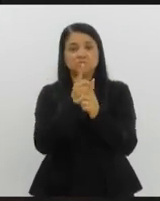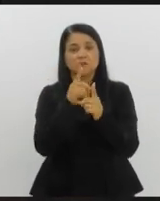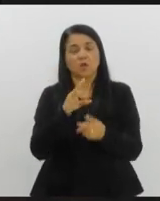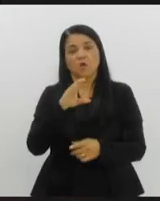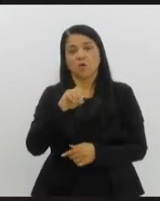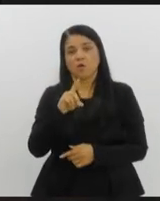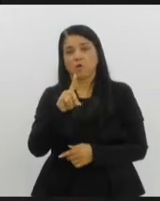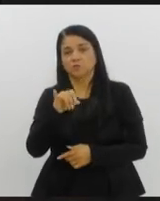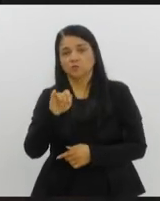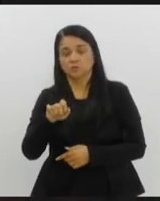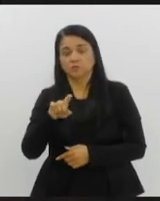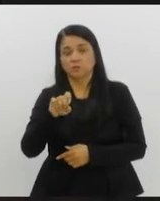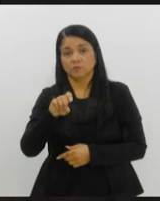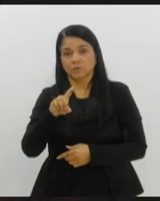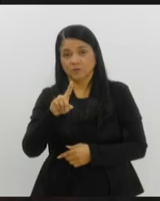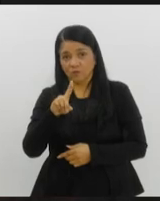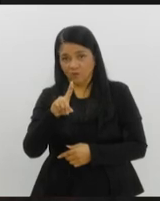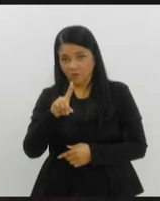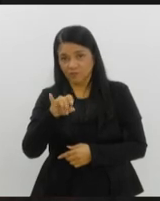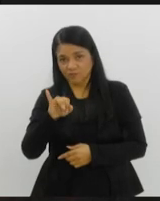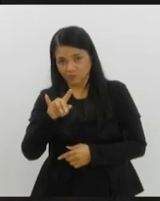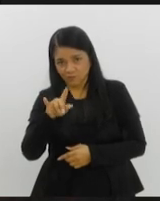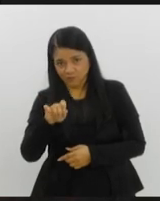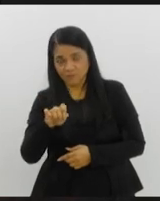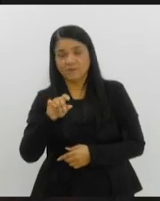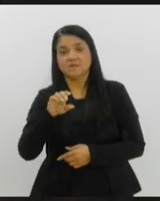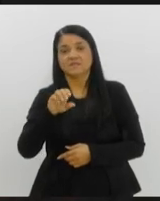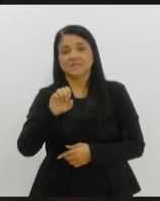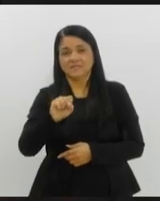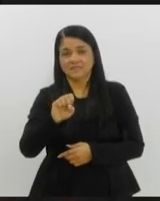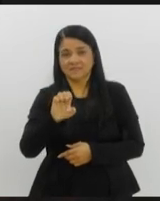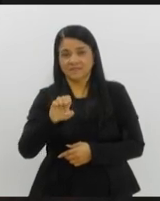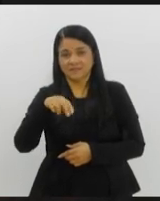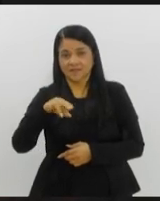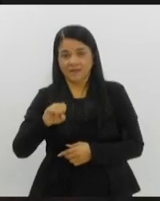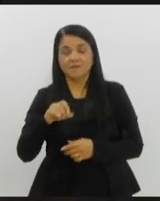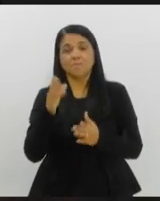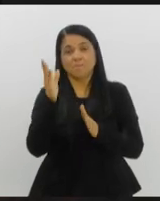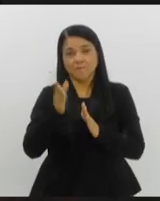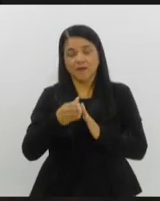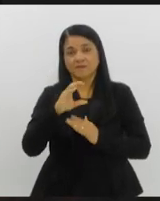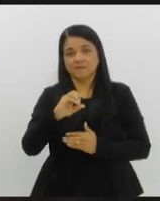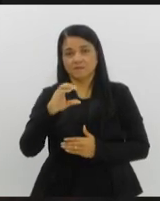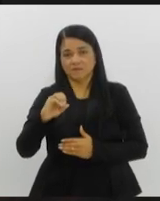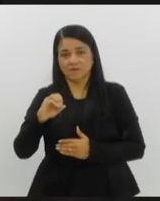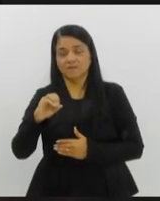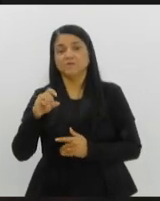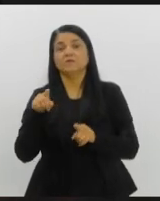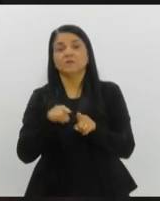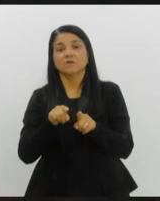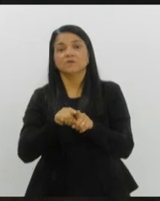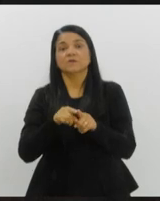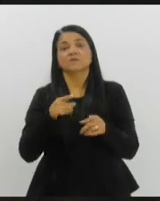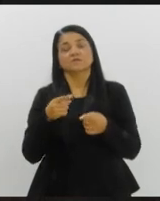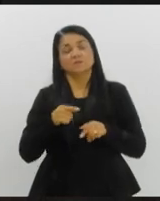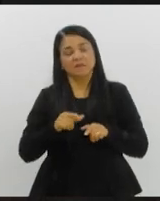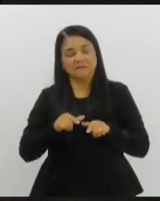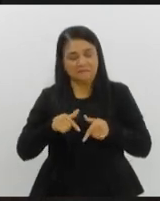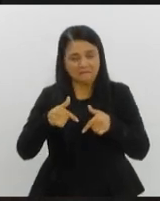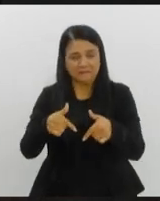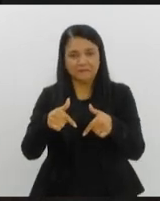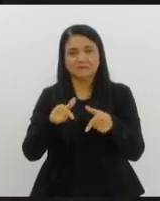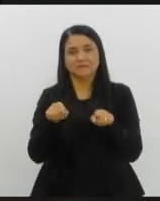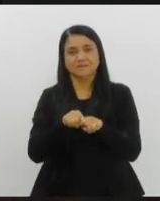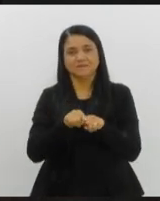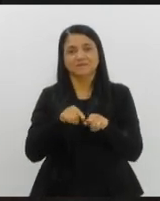código SINAI 6311, dígito 9/00, tratamento de dados, provedores de serviços de aplicação